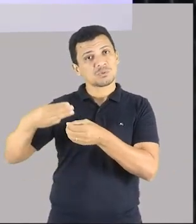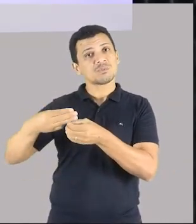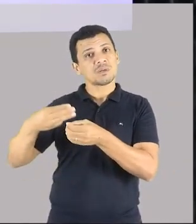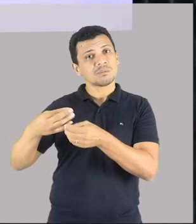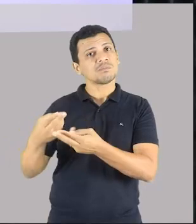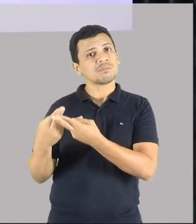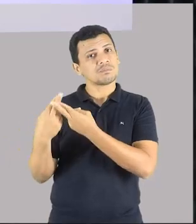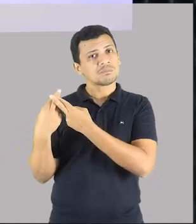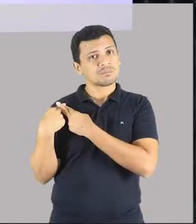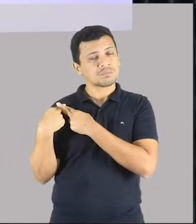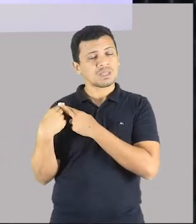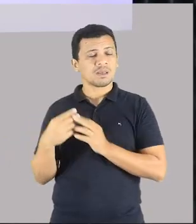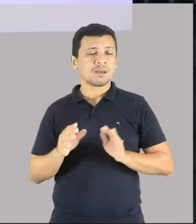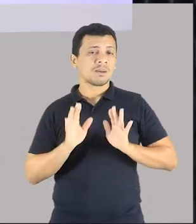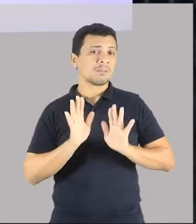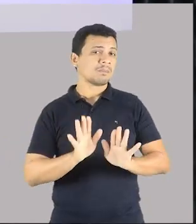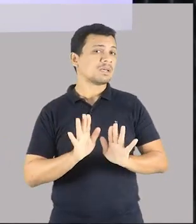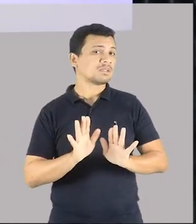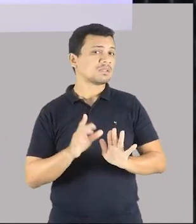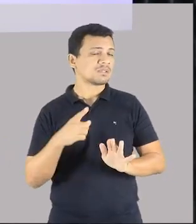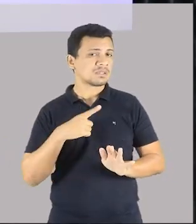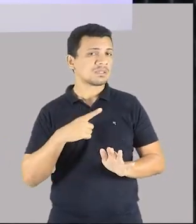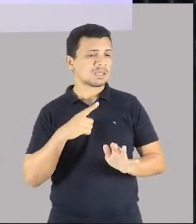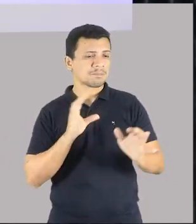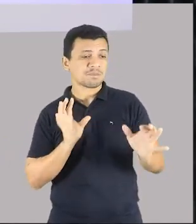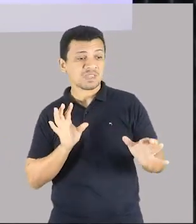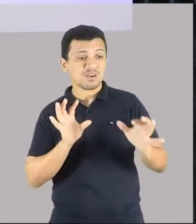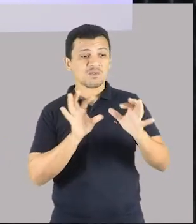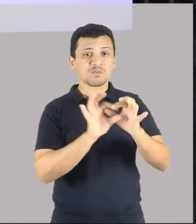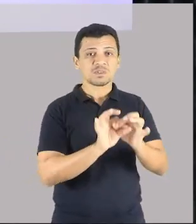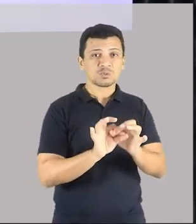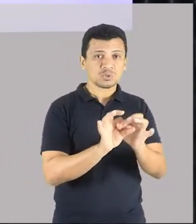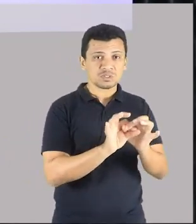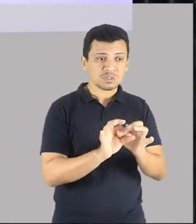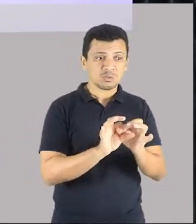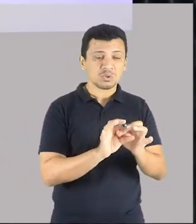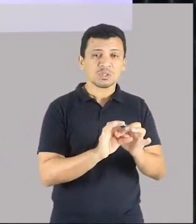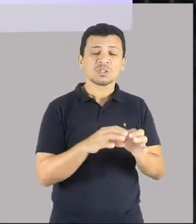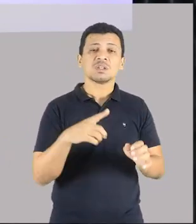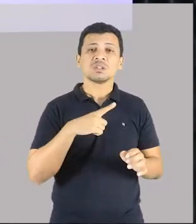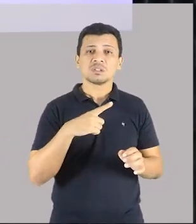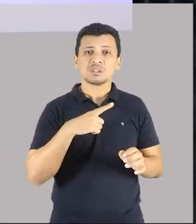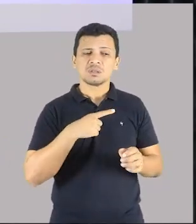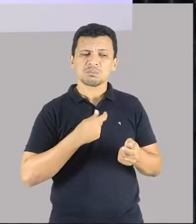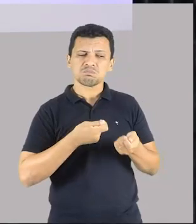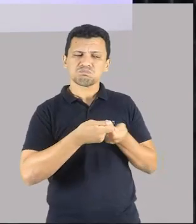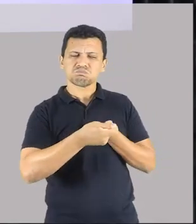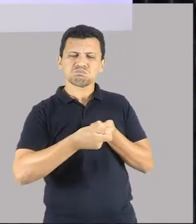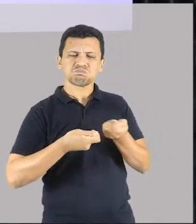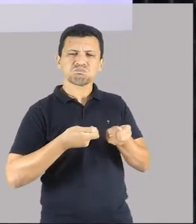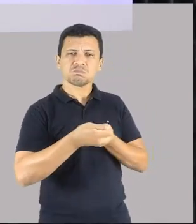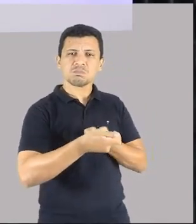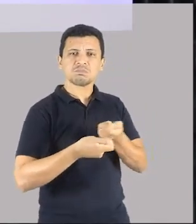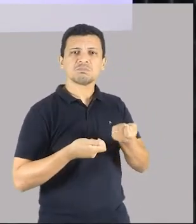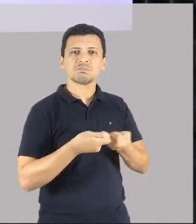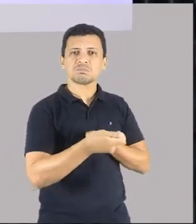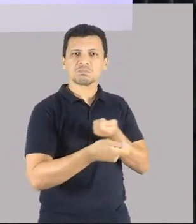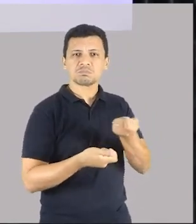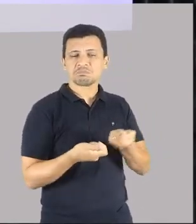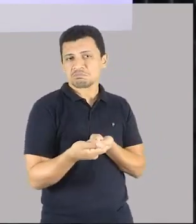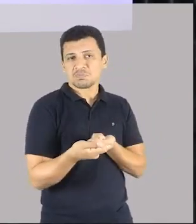Contudo, embora ele tenha essa vinculação de fornecer e de garantir a regulação, ele vai regular de